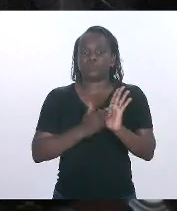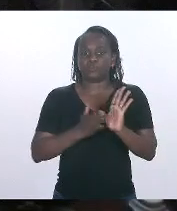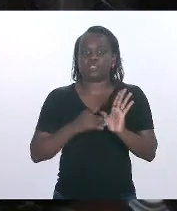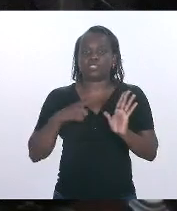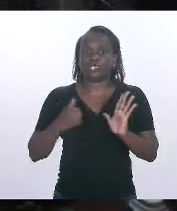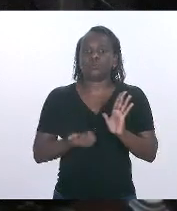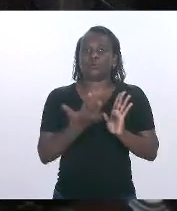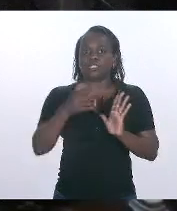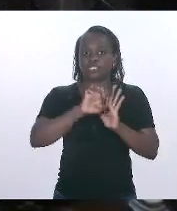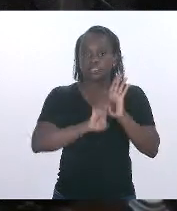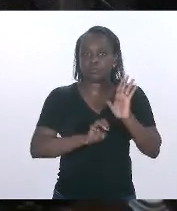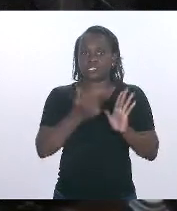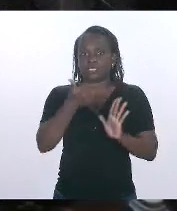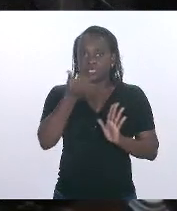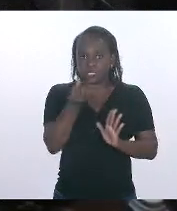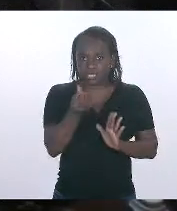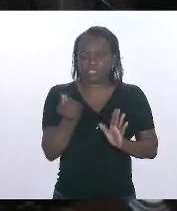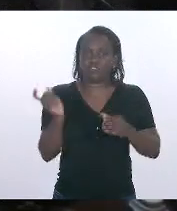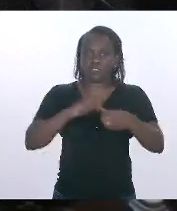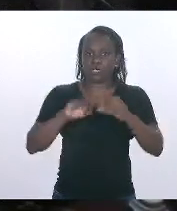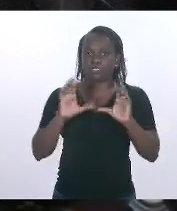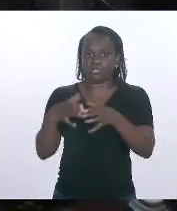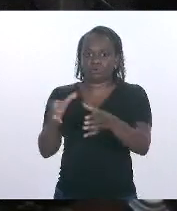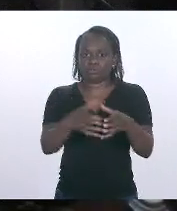recebeu 16 emendas e retorna às comissões.